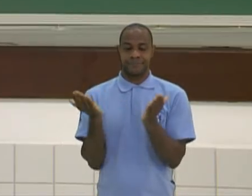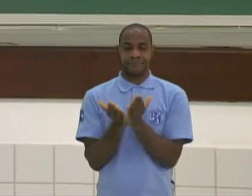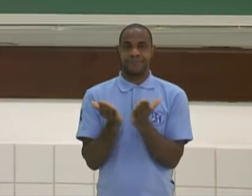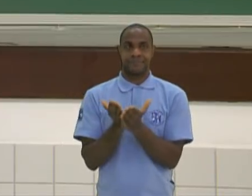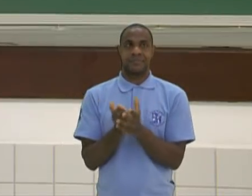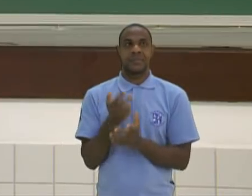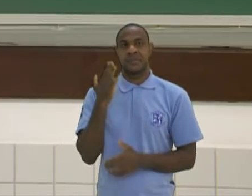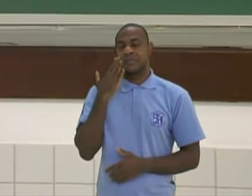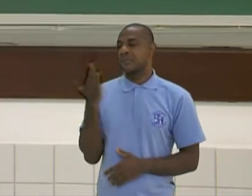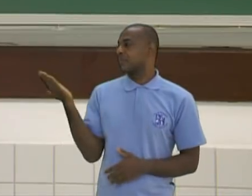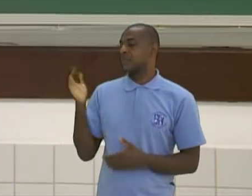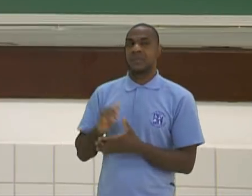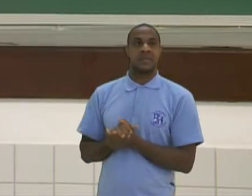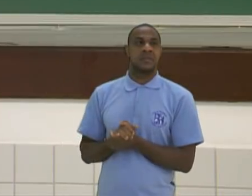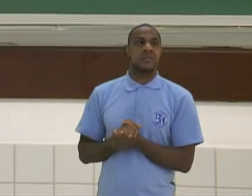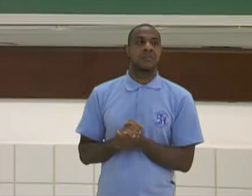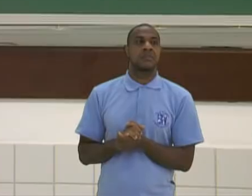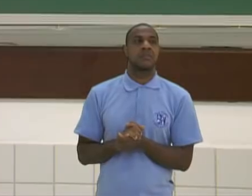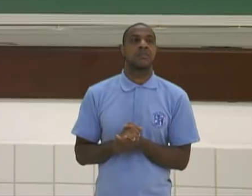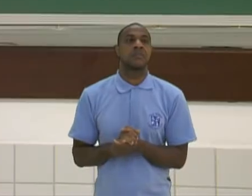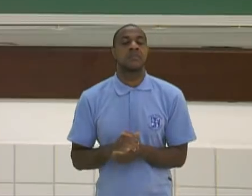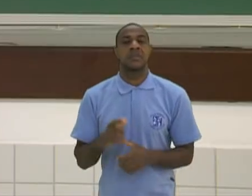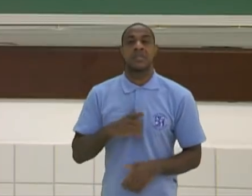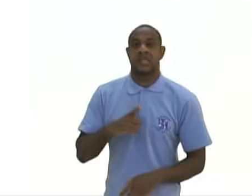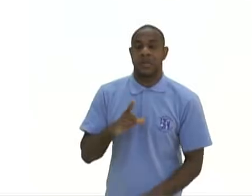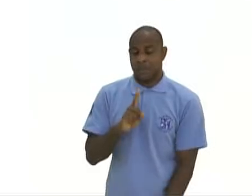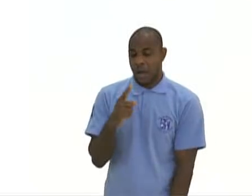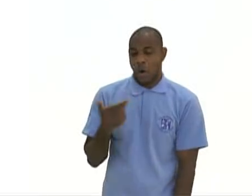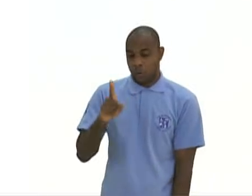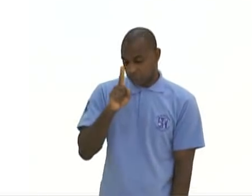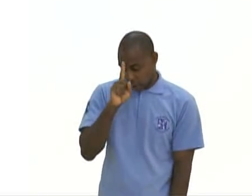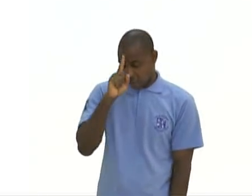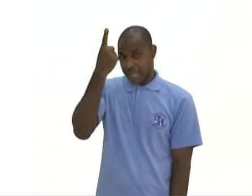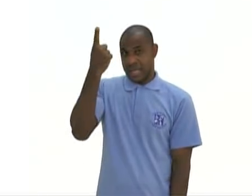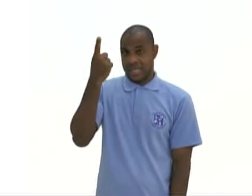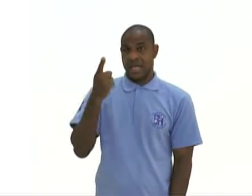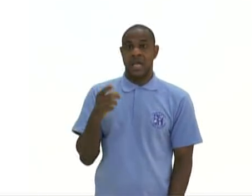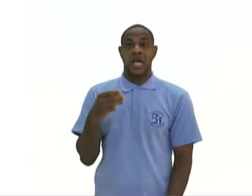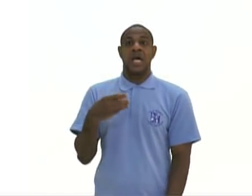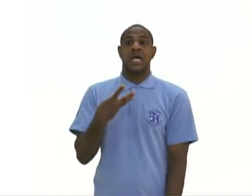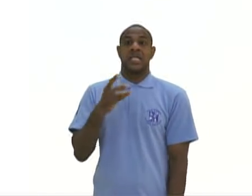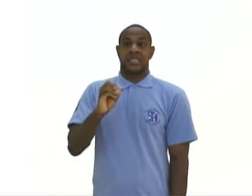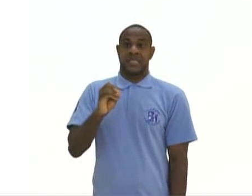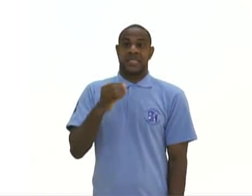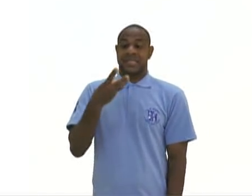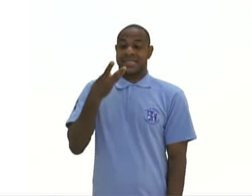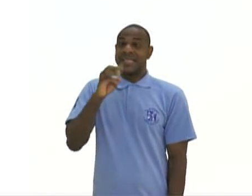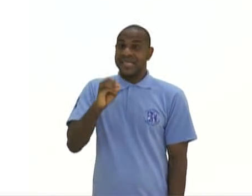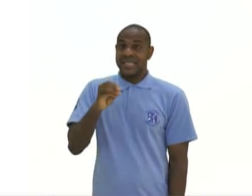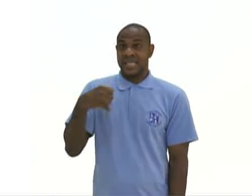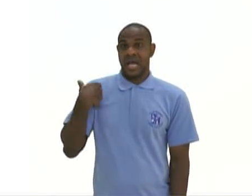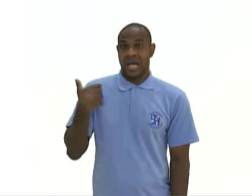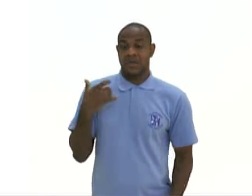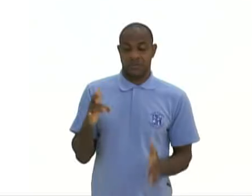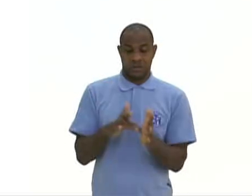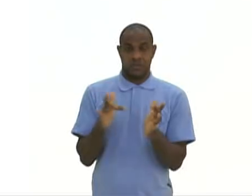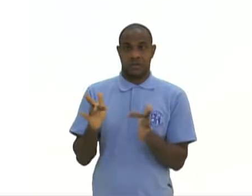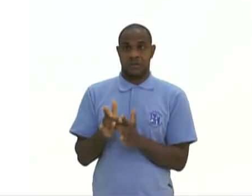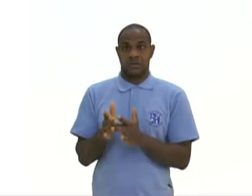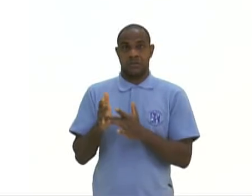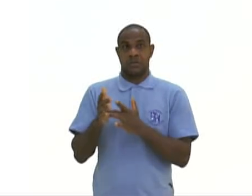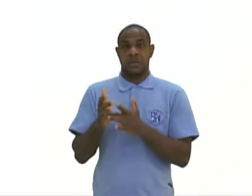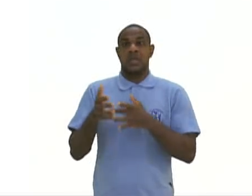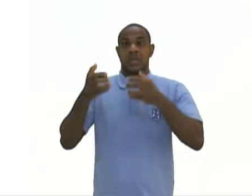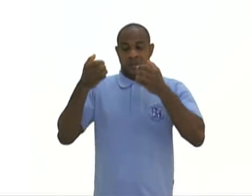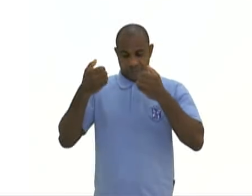uma imagem de uma outra ideia, aos 30 anos, Jesus Cristo dizendo ser o Messias, passa a